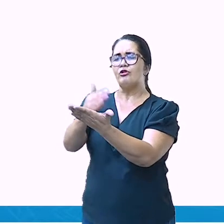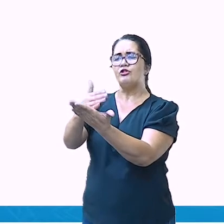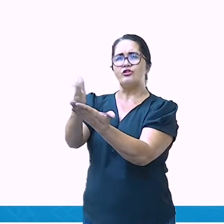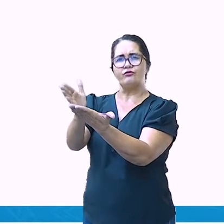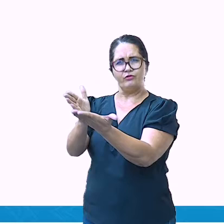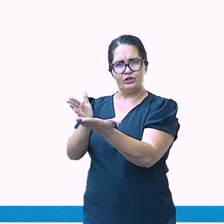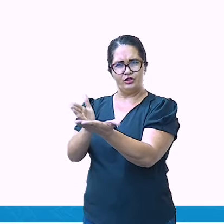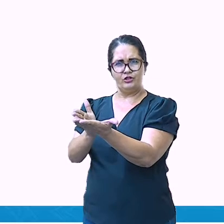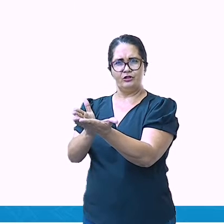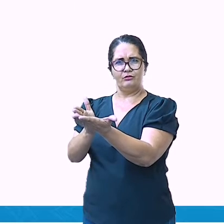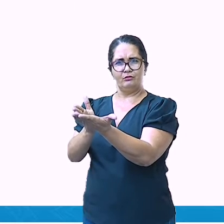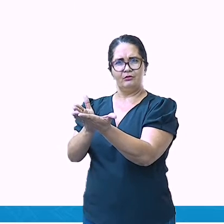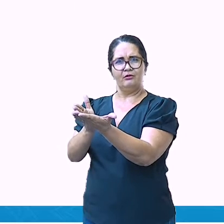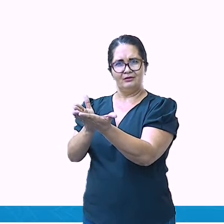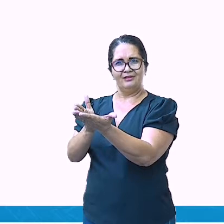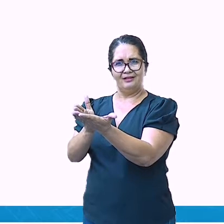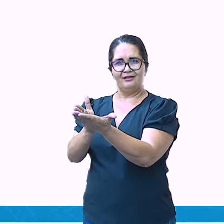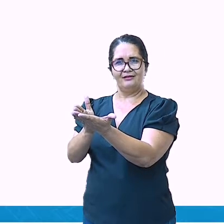que aconteceu?